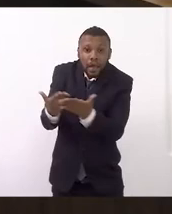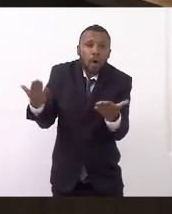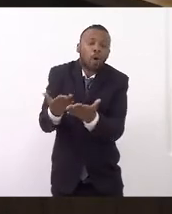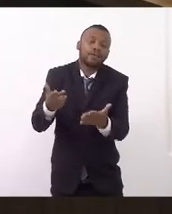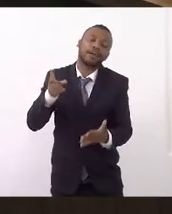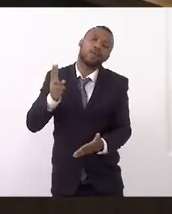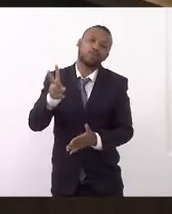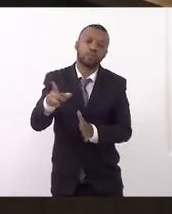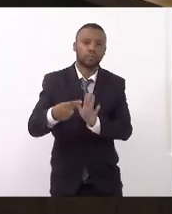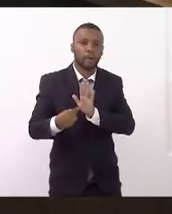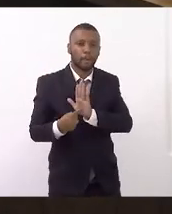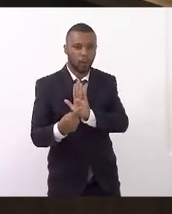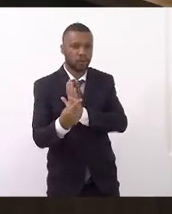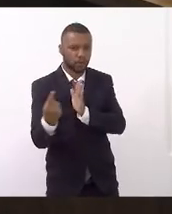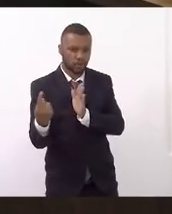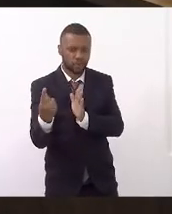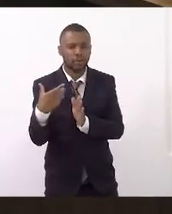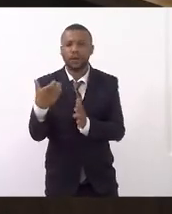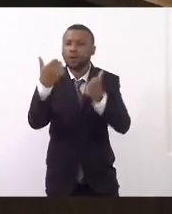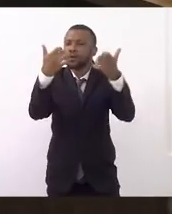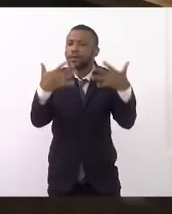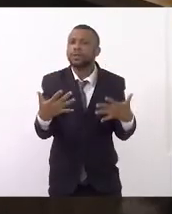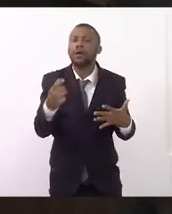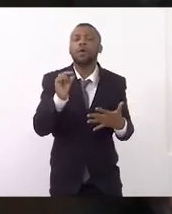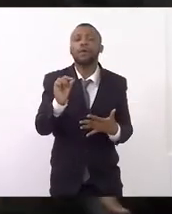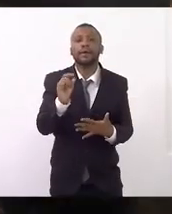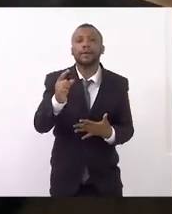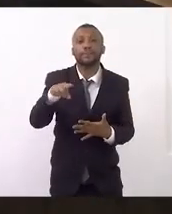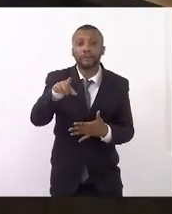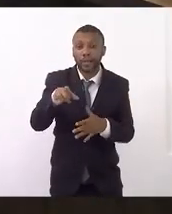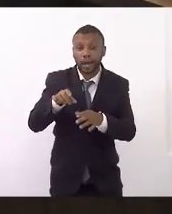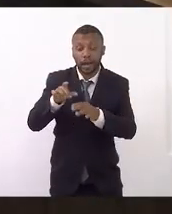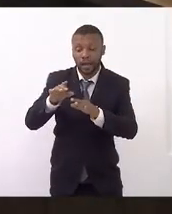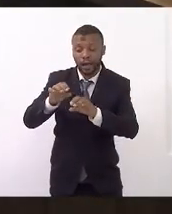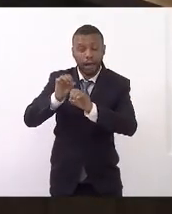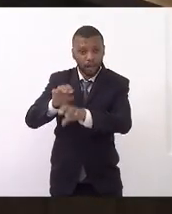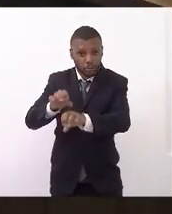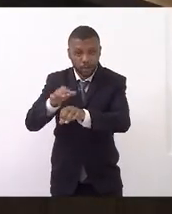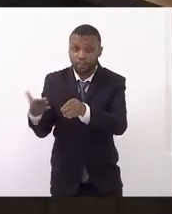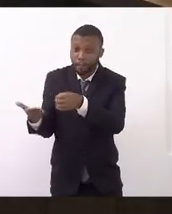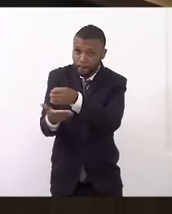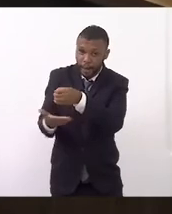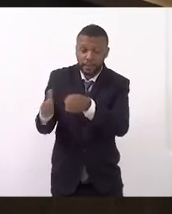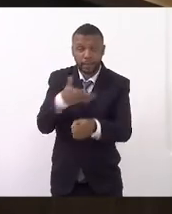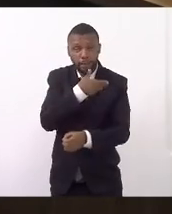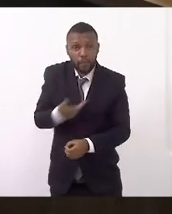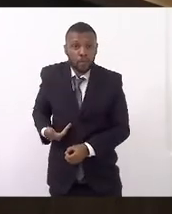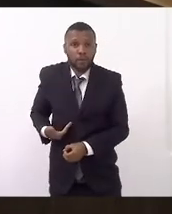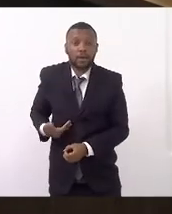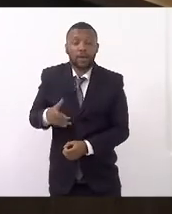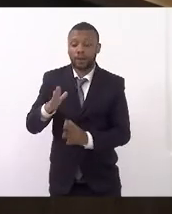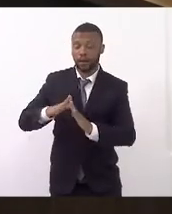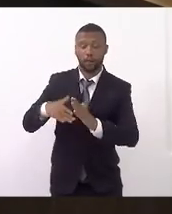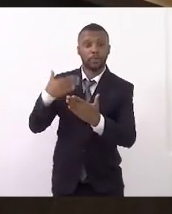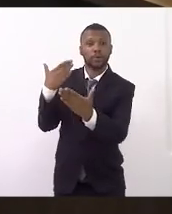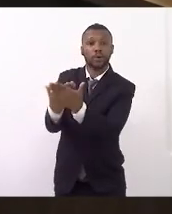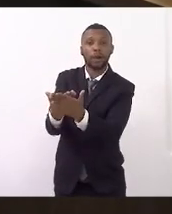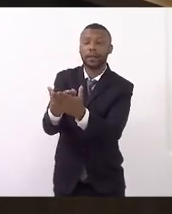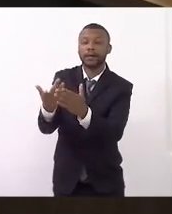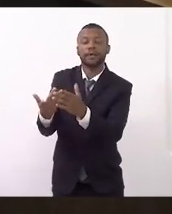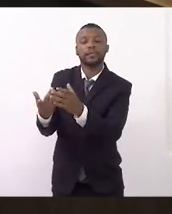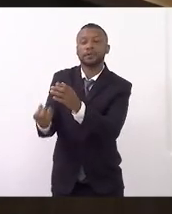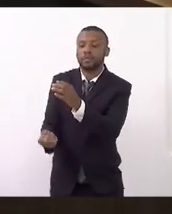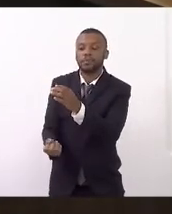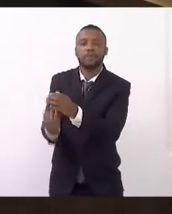falar o seguinte para quem está nos acompanhando. A educação básica pública é a escola que forma a nossa